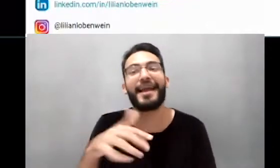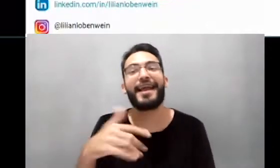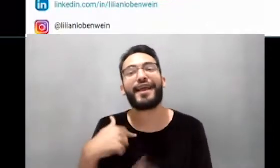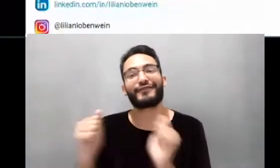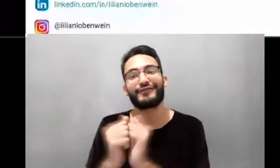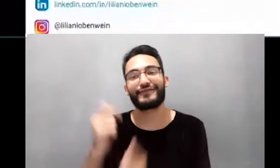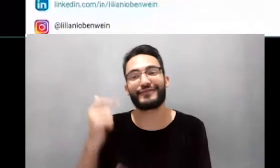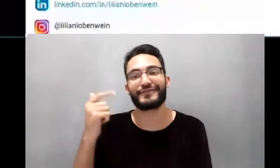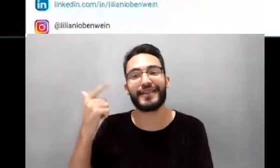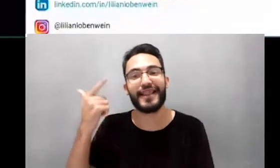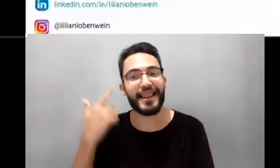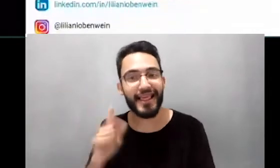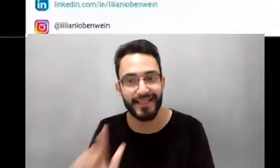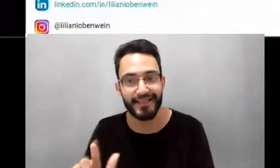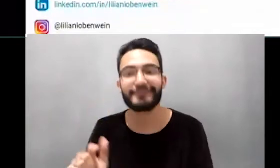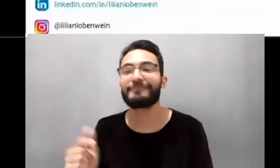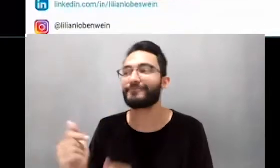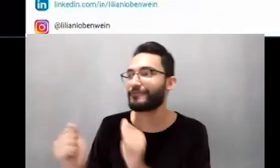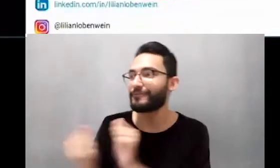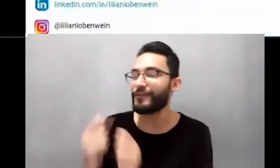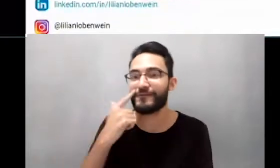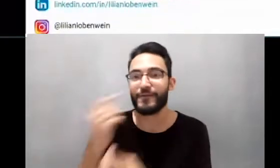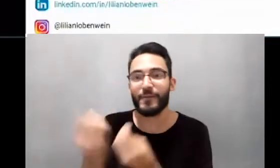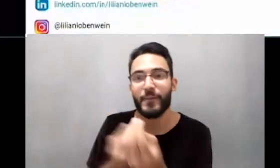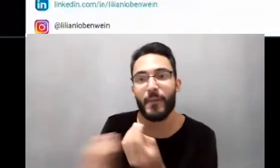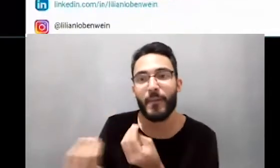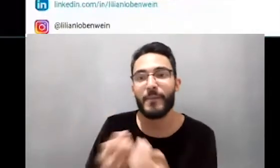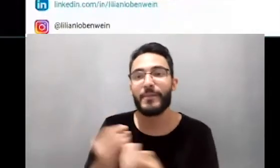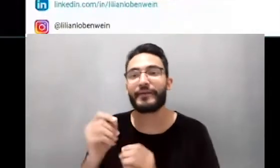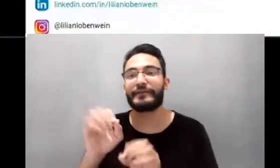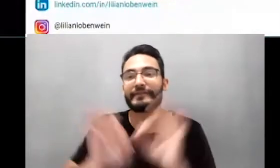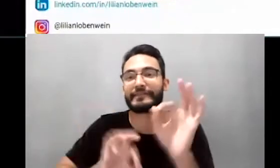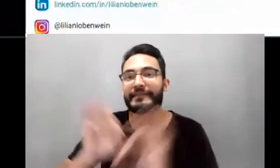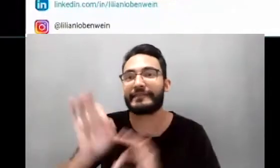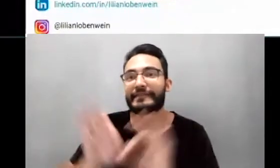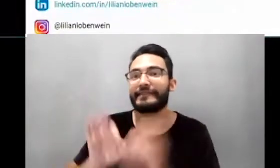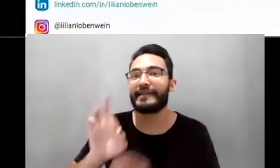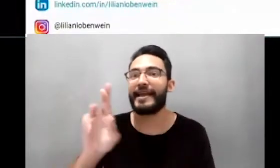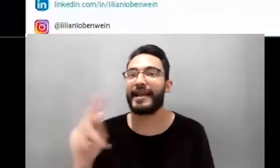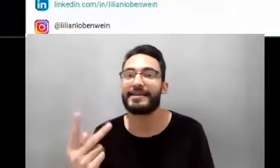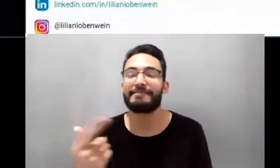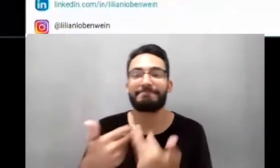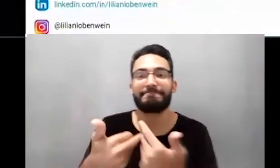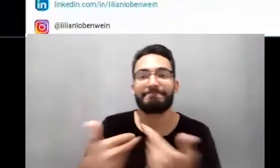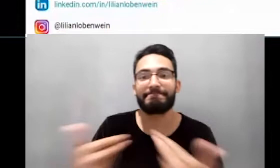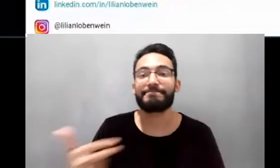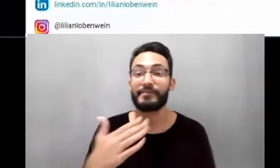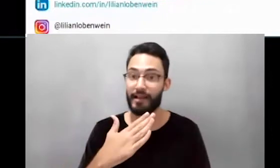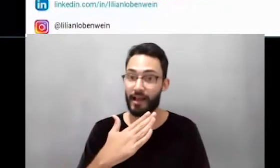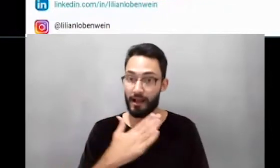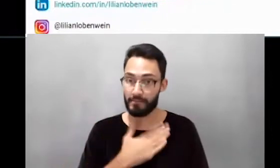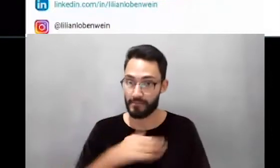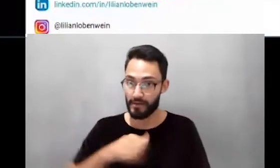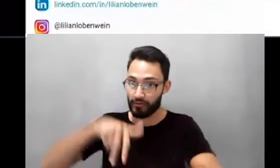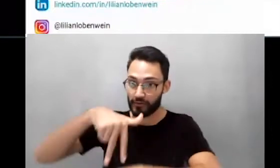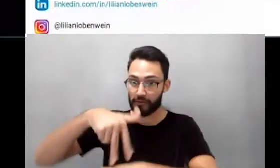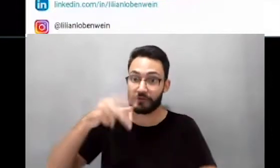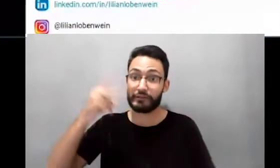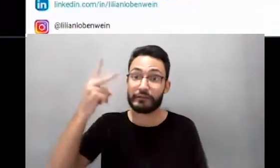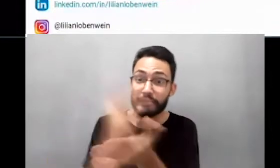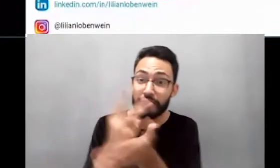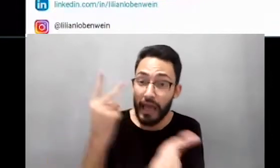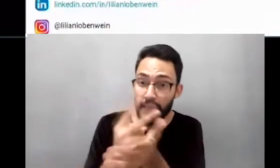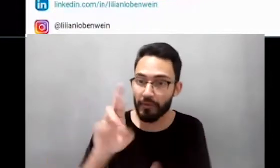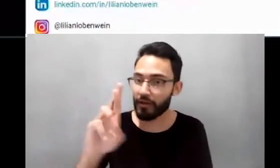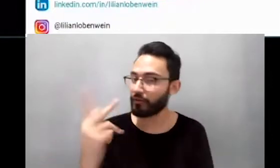de trabalhar no time de recrutamento global. E a minha carreira ela nem sempre foi em RH, né? Mas